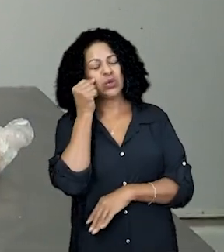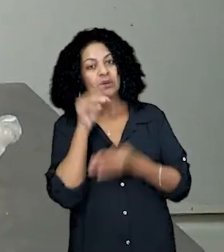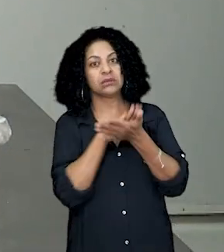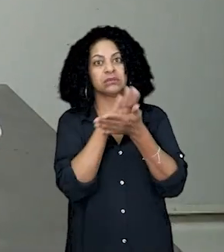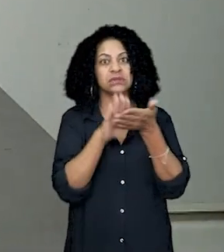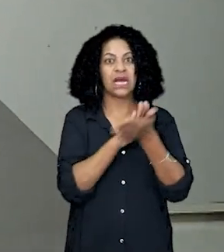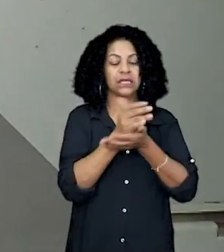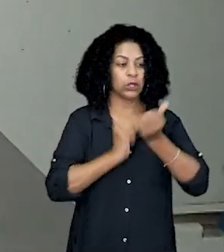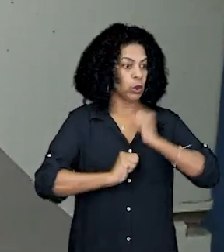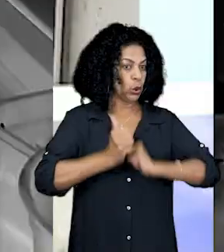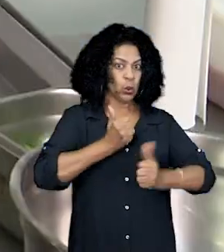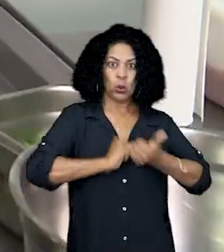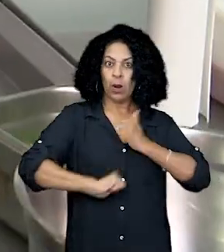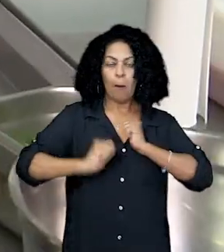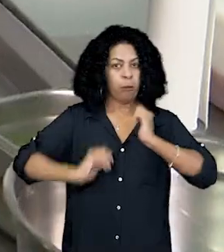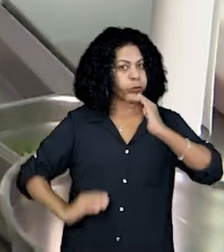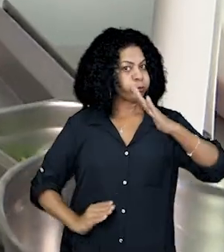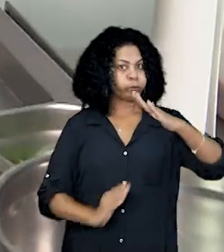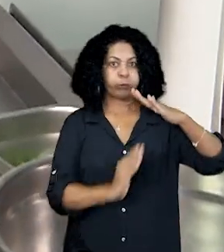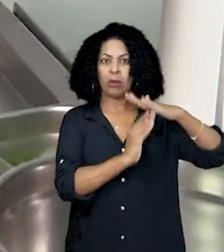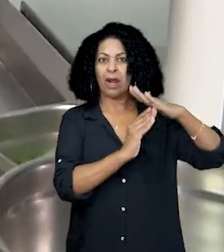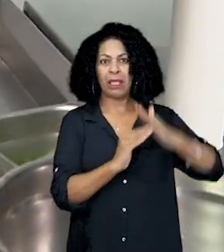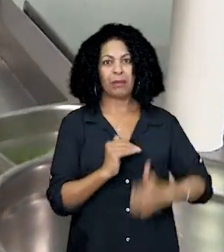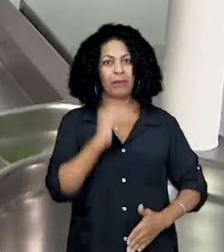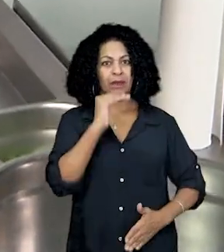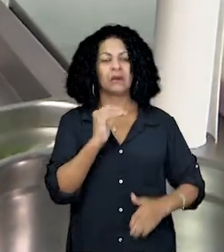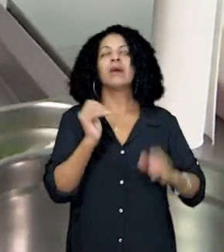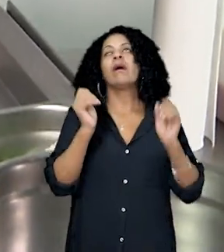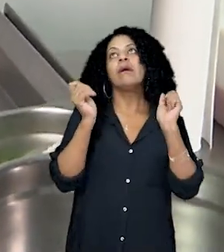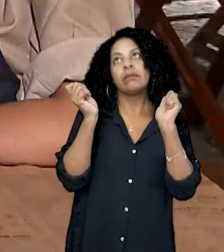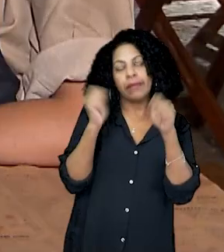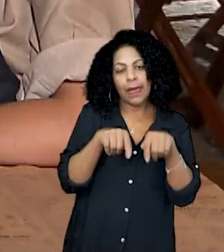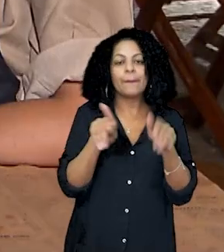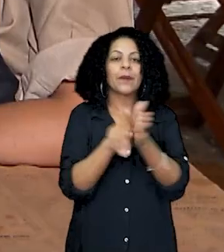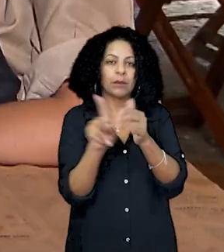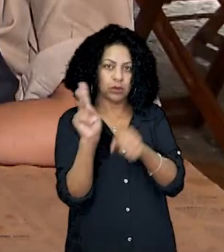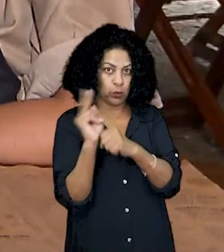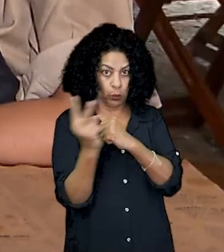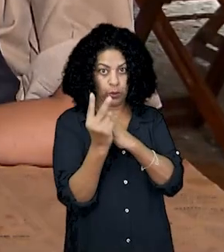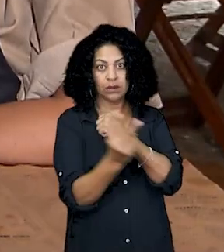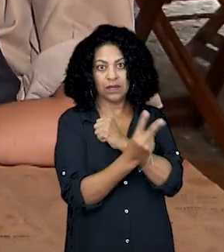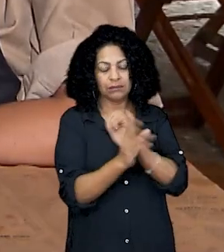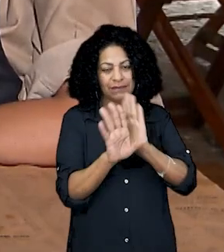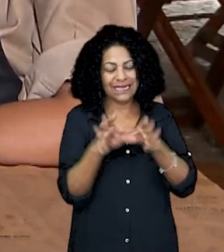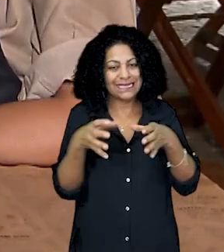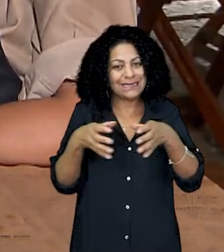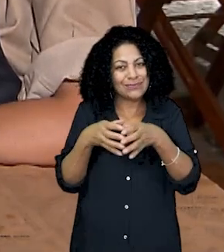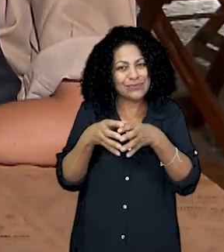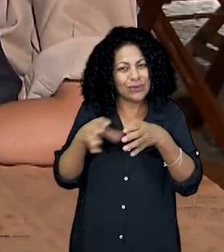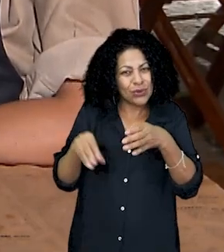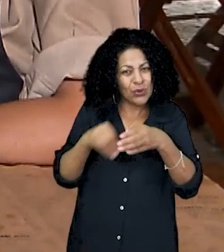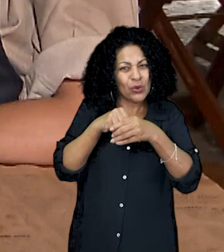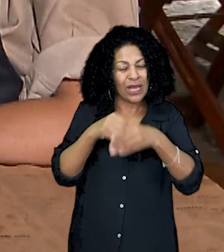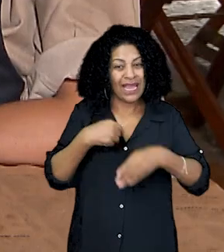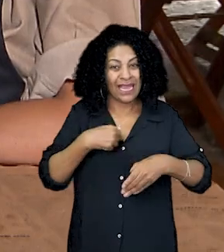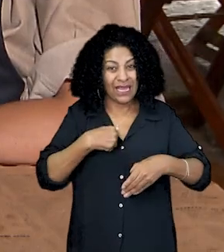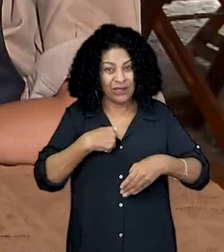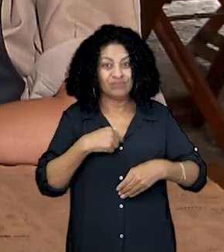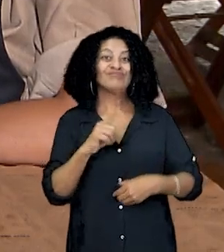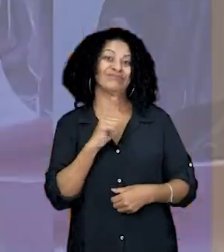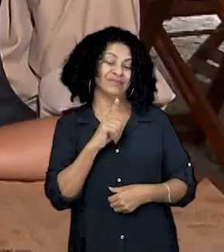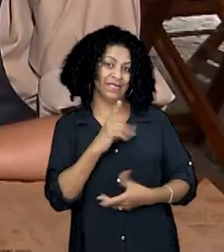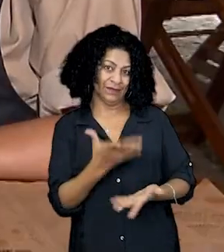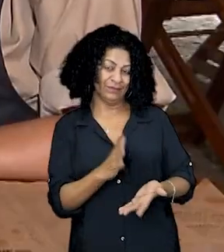insônia. A ansiedade é algo que você consegue tratar, mas dentro da minha área muitas pessoas têm, e eu sou uma